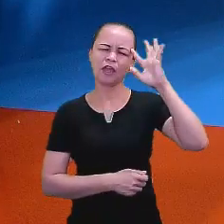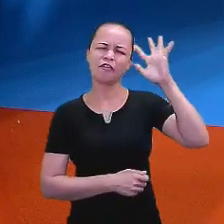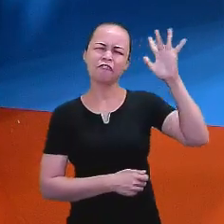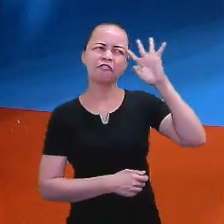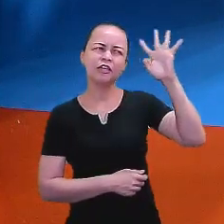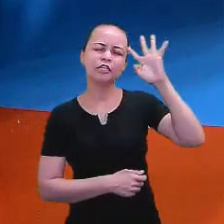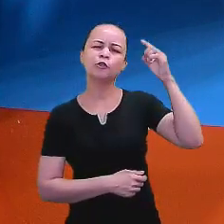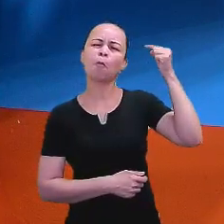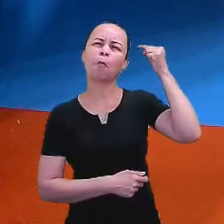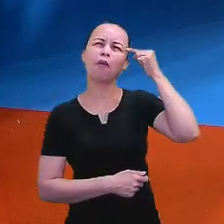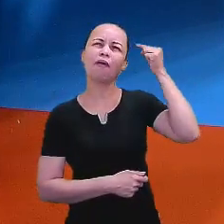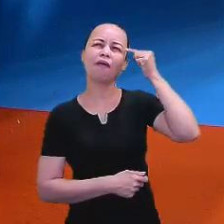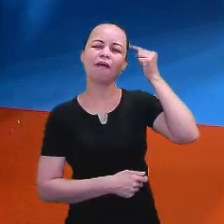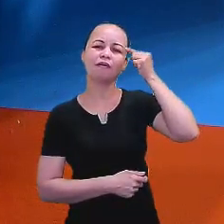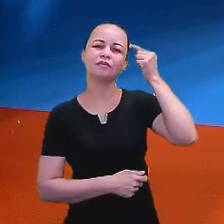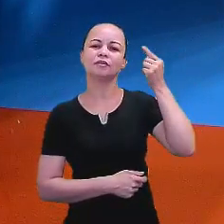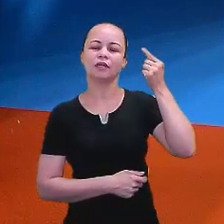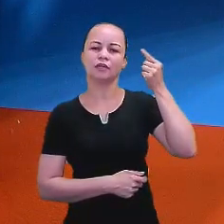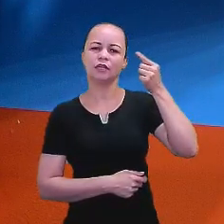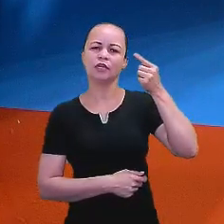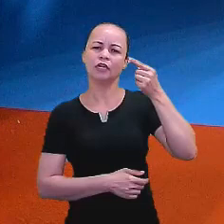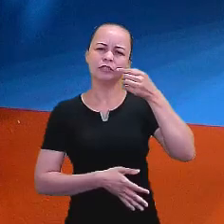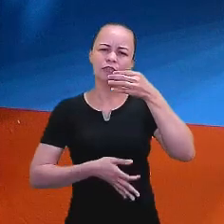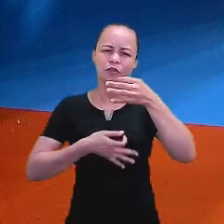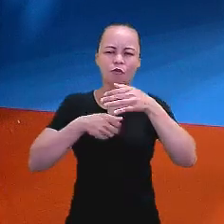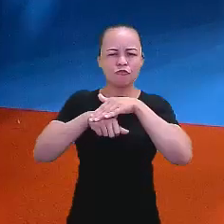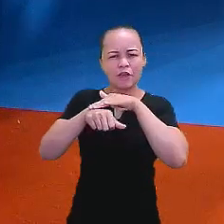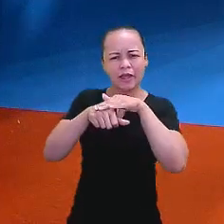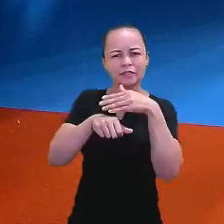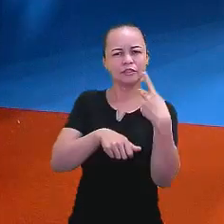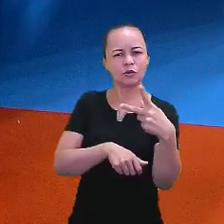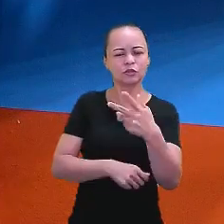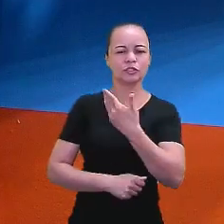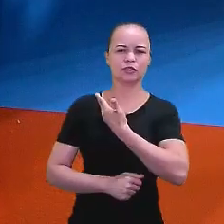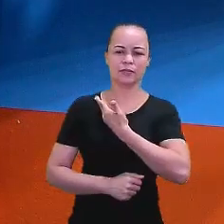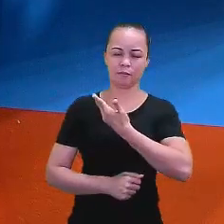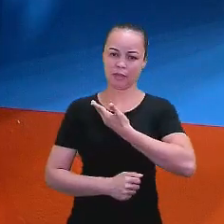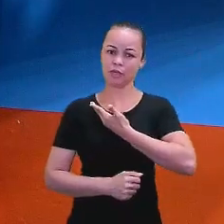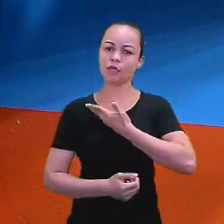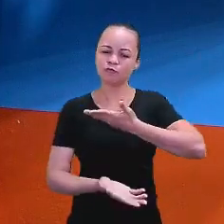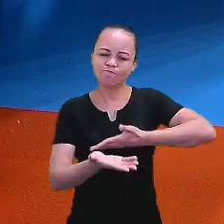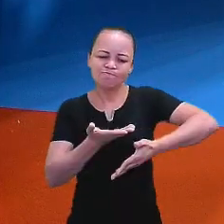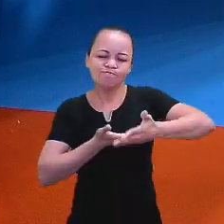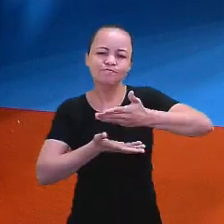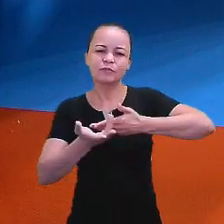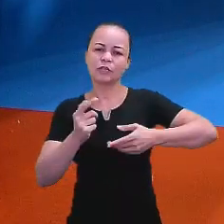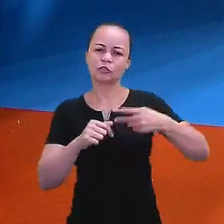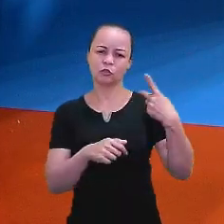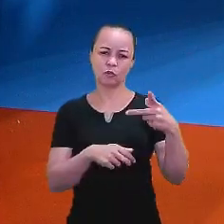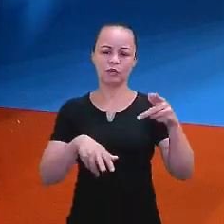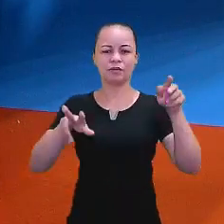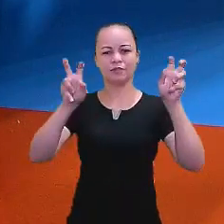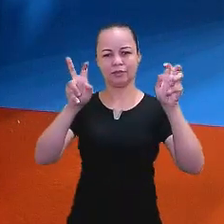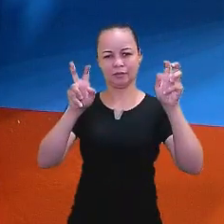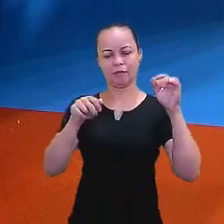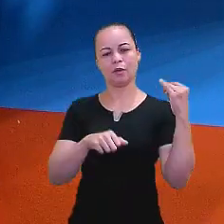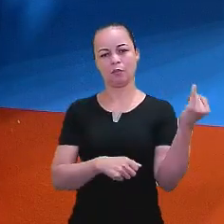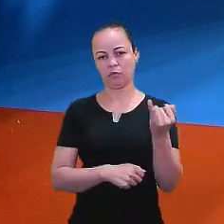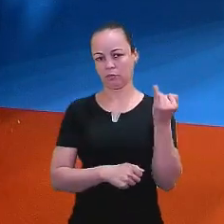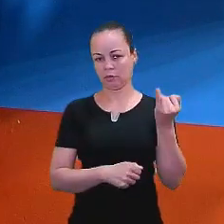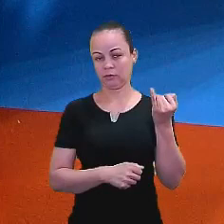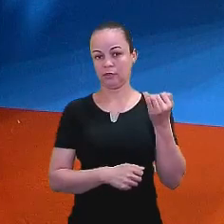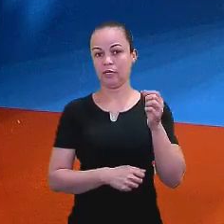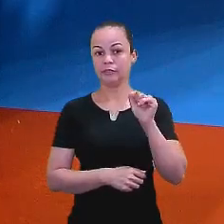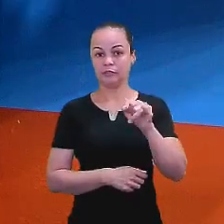Reflitam, pensem, dialoguem com os colegas de vocês na sala de aula sobre esse assunto tão importante. Caso vocês tenham